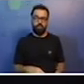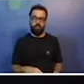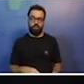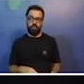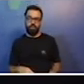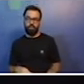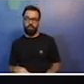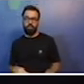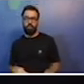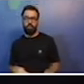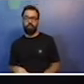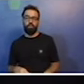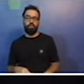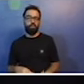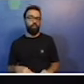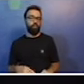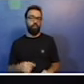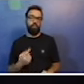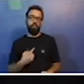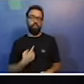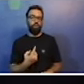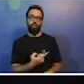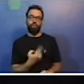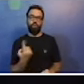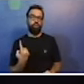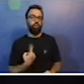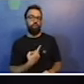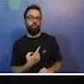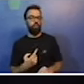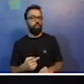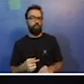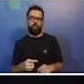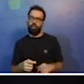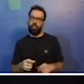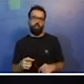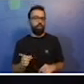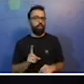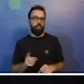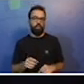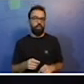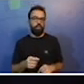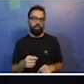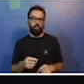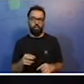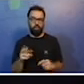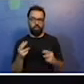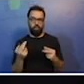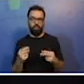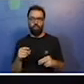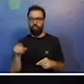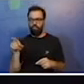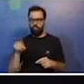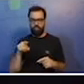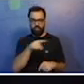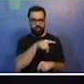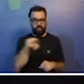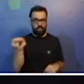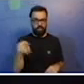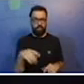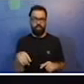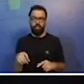A segunda oração. Nós não somos vocês nem eles. Então, eu tenho aí o nós e